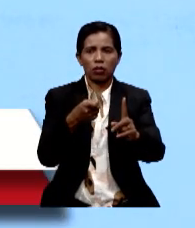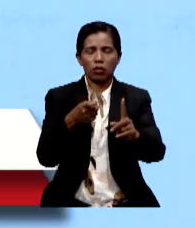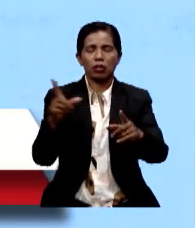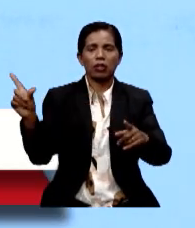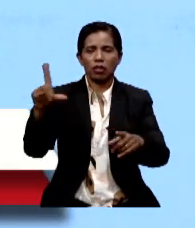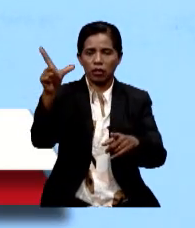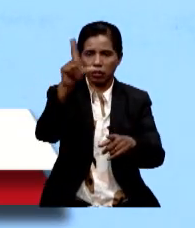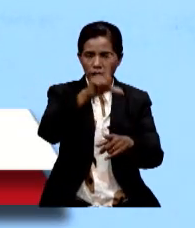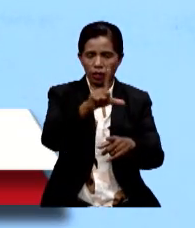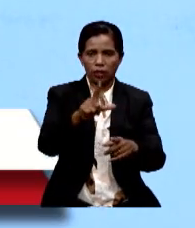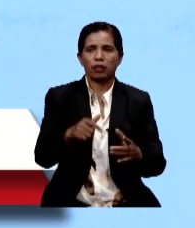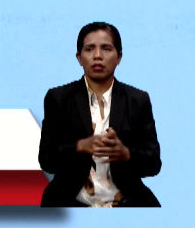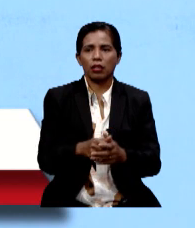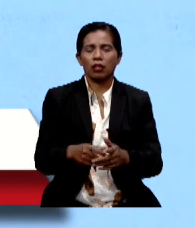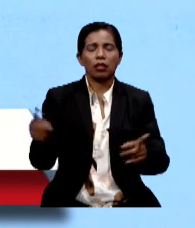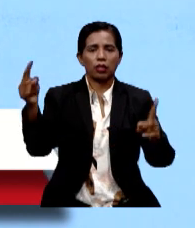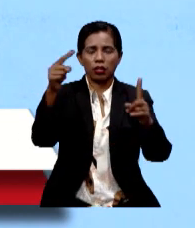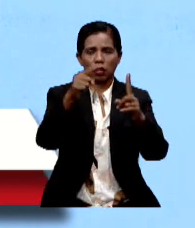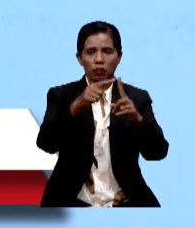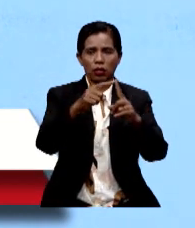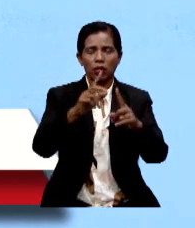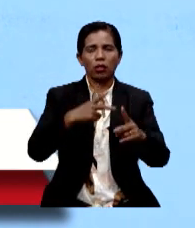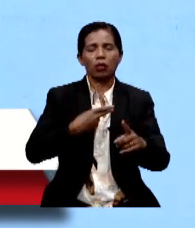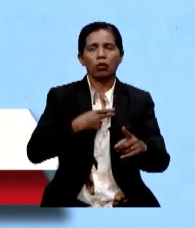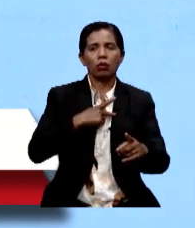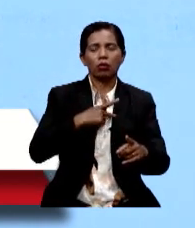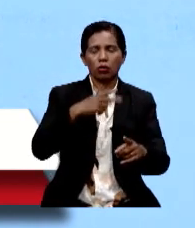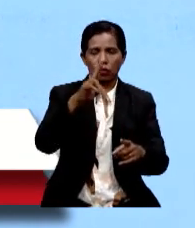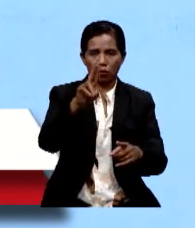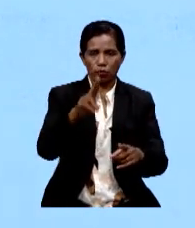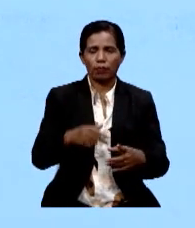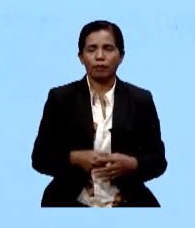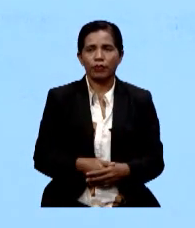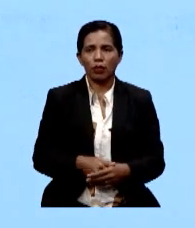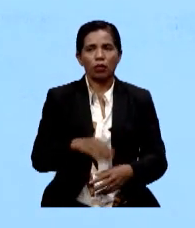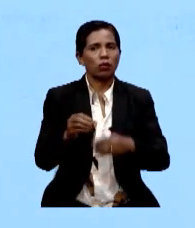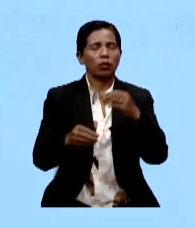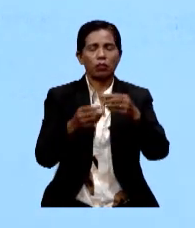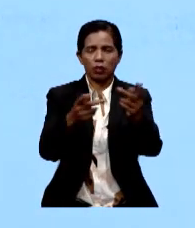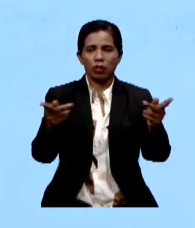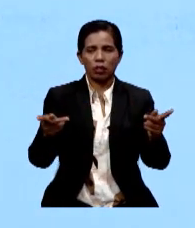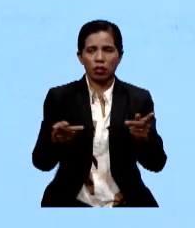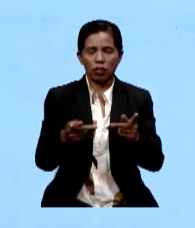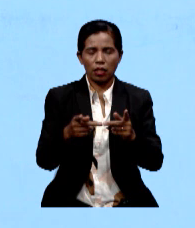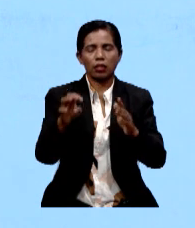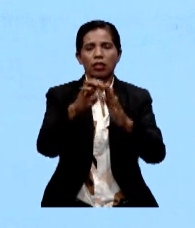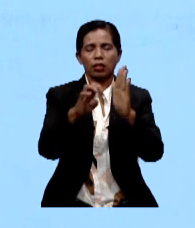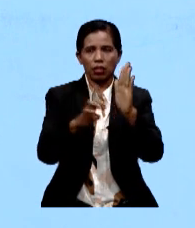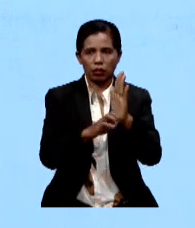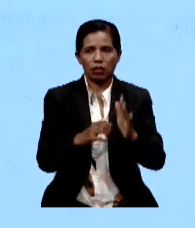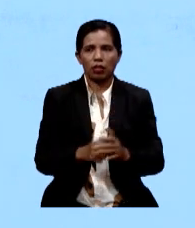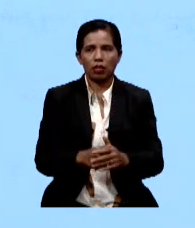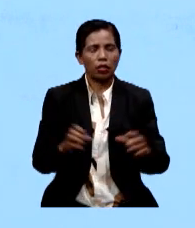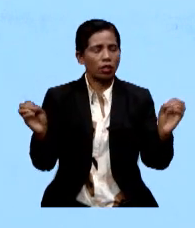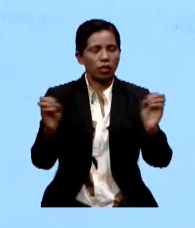arenha, né? Tamató, culhúnia, e a ponte, né? Né, conta mais, né, categoria de Estado. Né, lá e